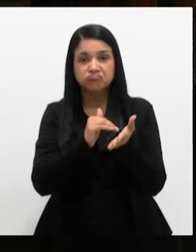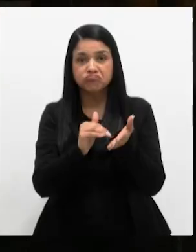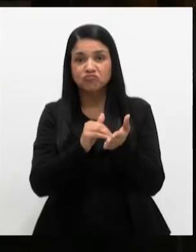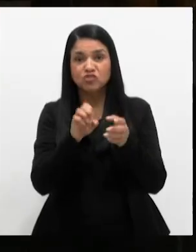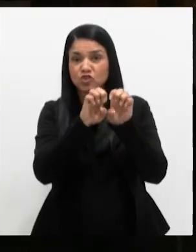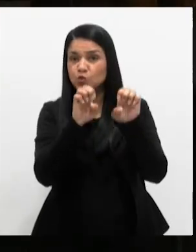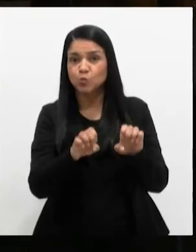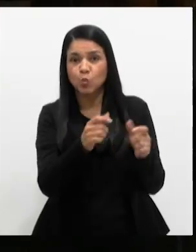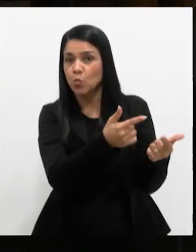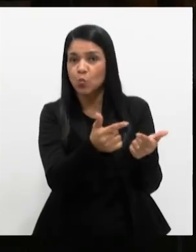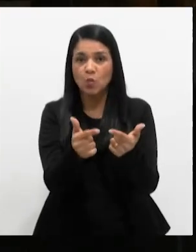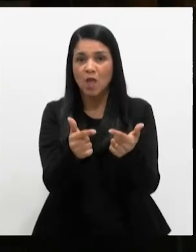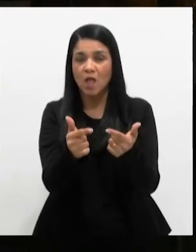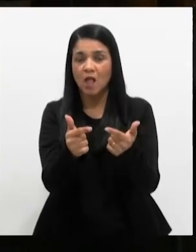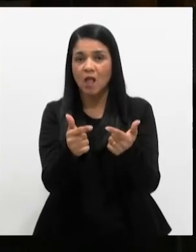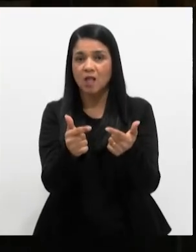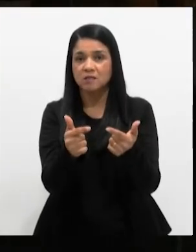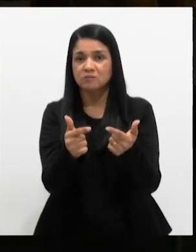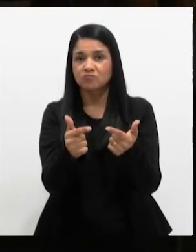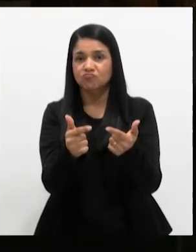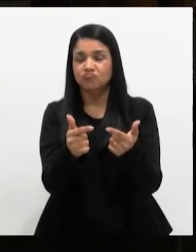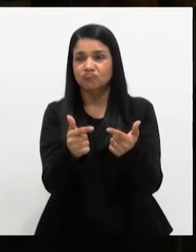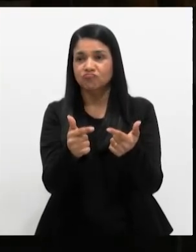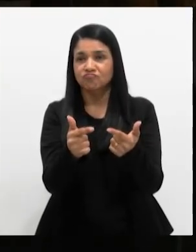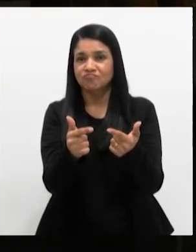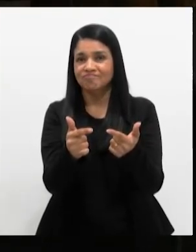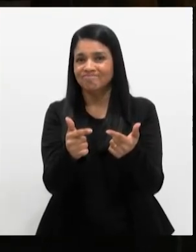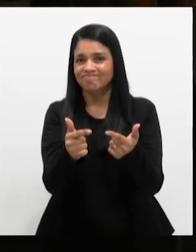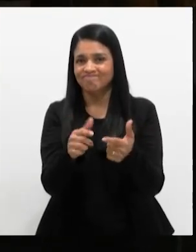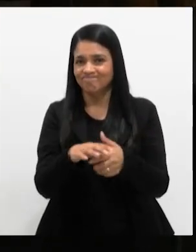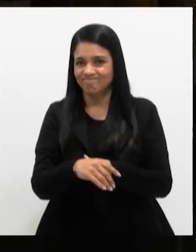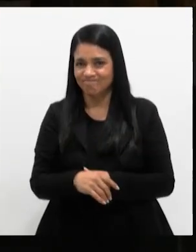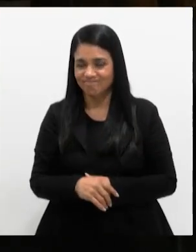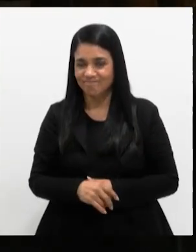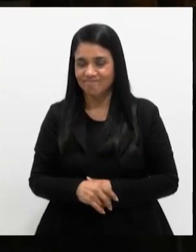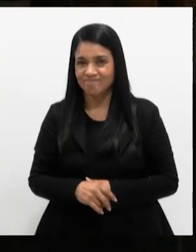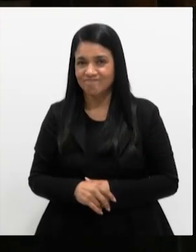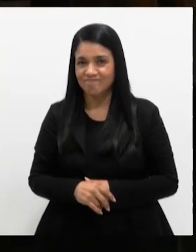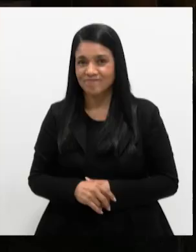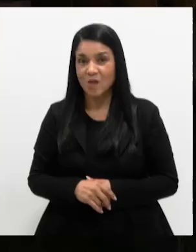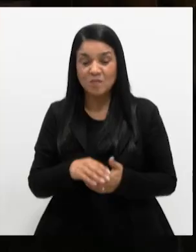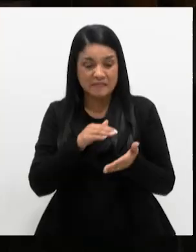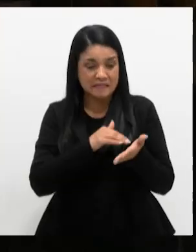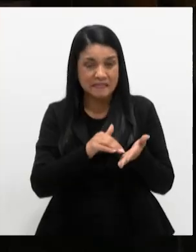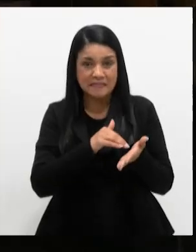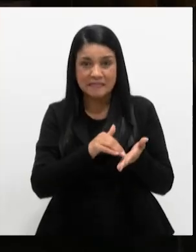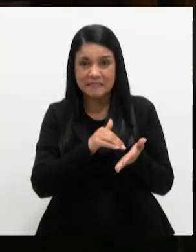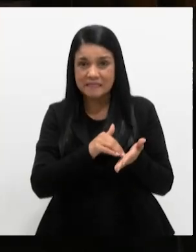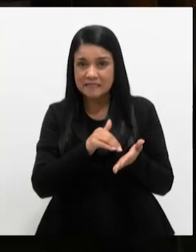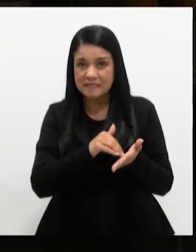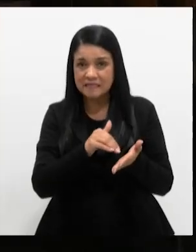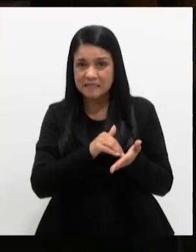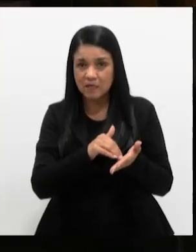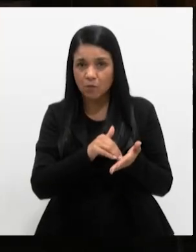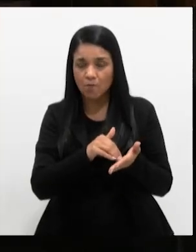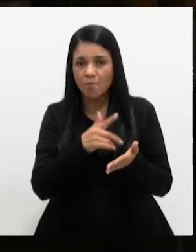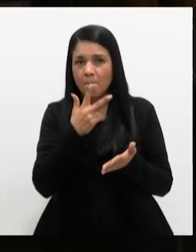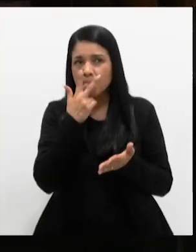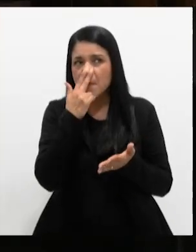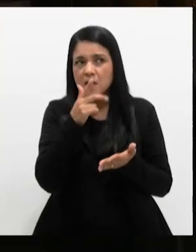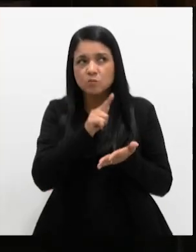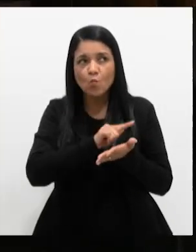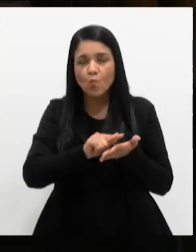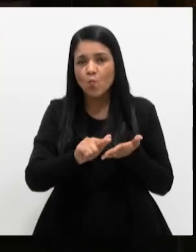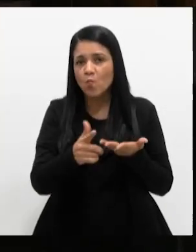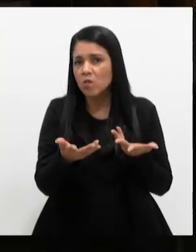estrutura, não tem os órgãos de pendurado. Então, é uma secretaria como fosse vazia,